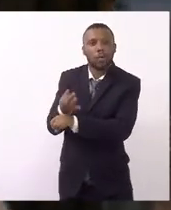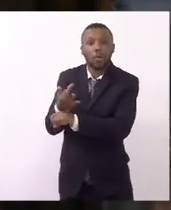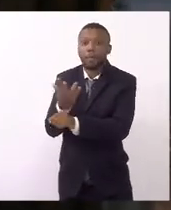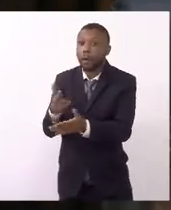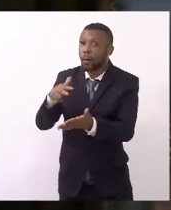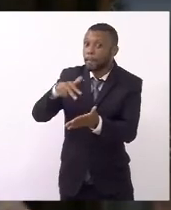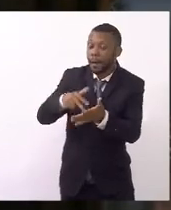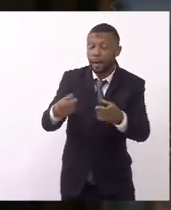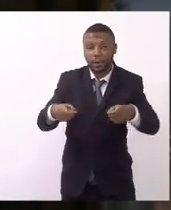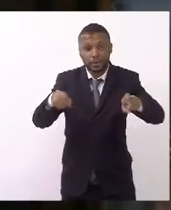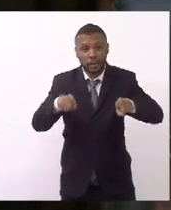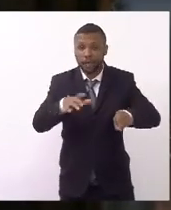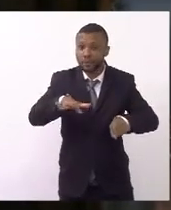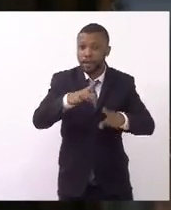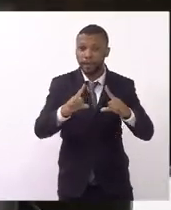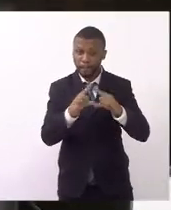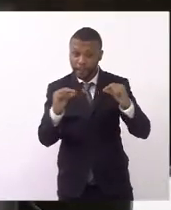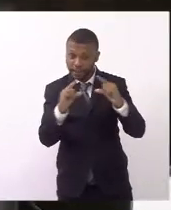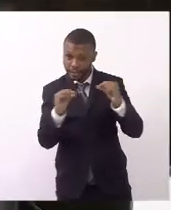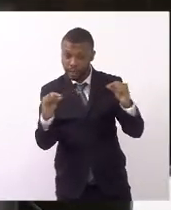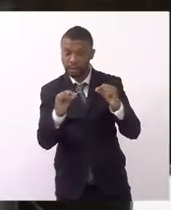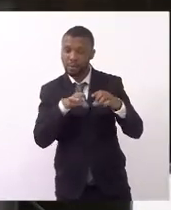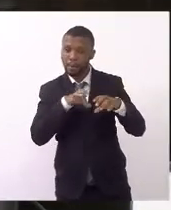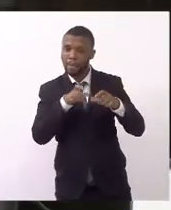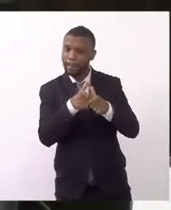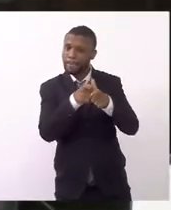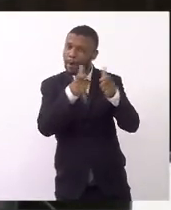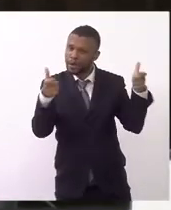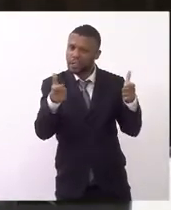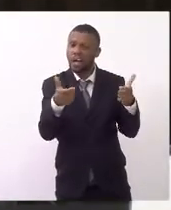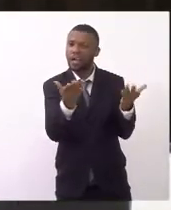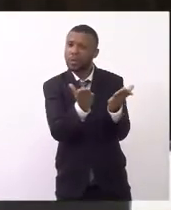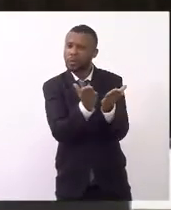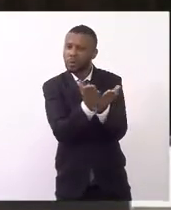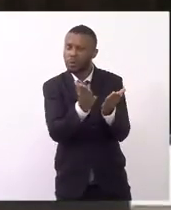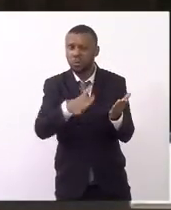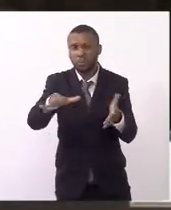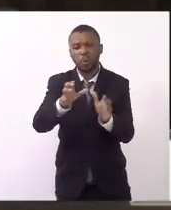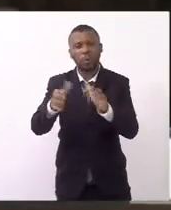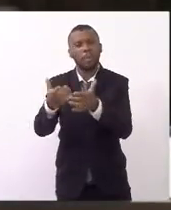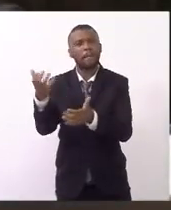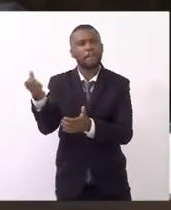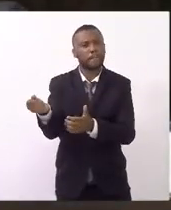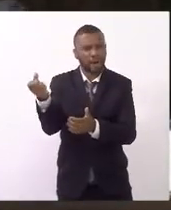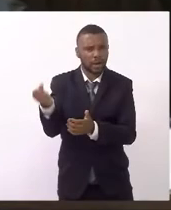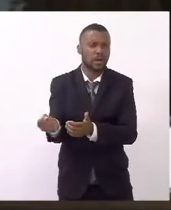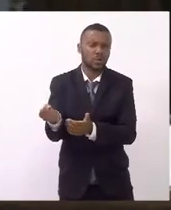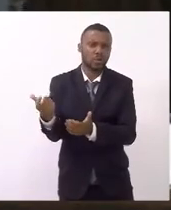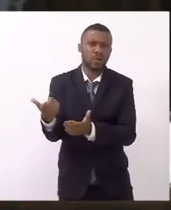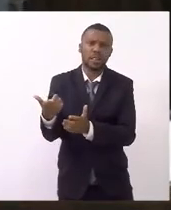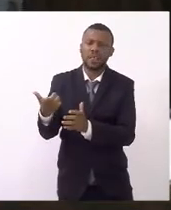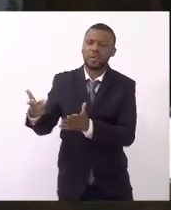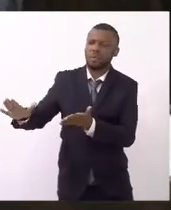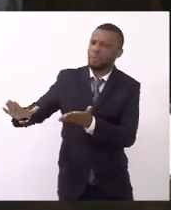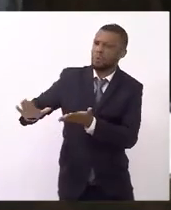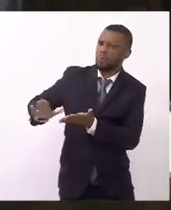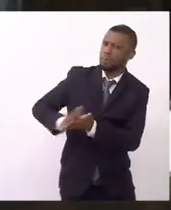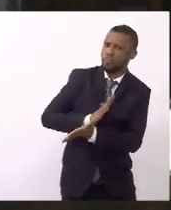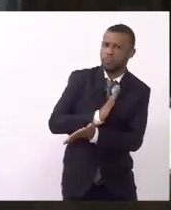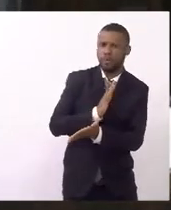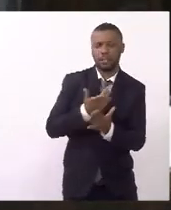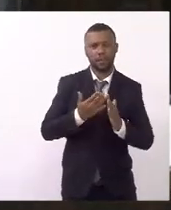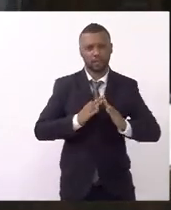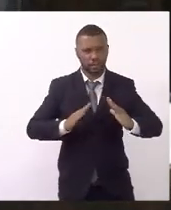espaço em Brasília é tão tomado pelo fundamentalismo religioso por uma branquitude é que destrói terreiros